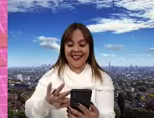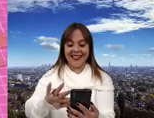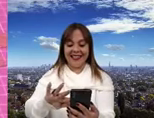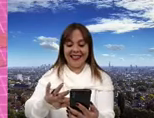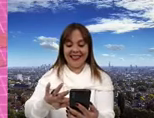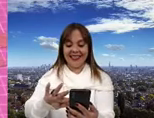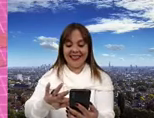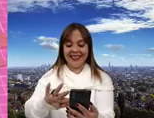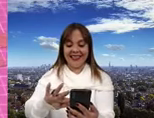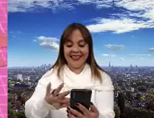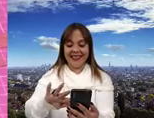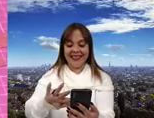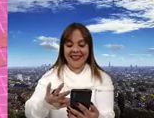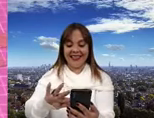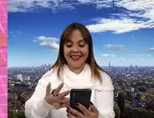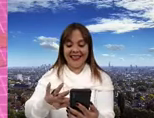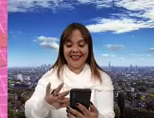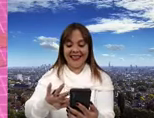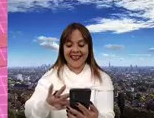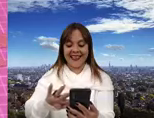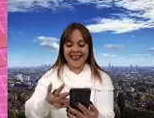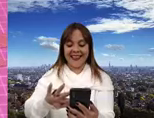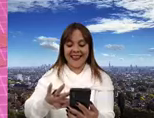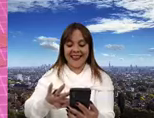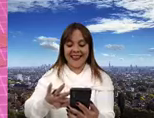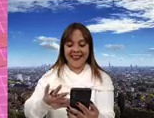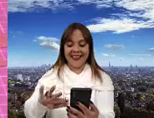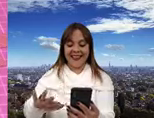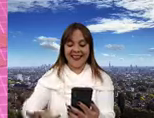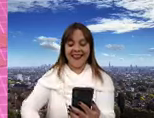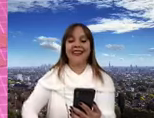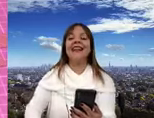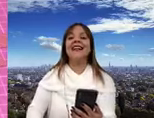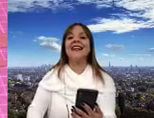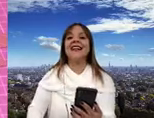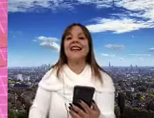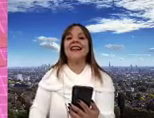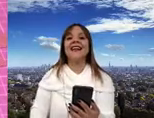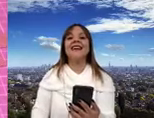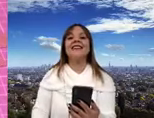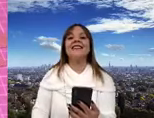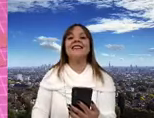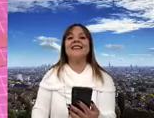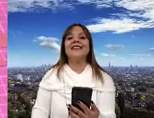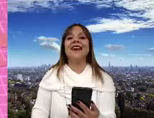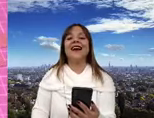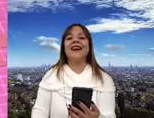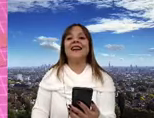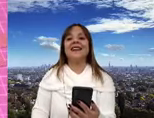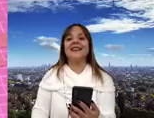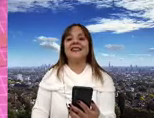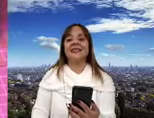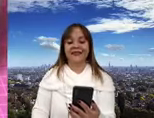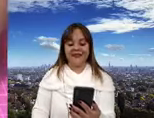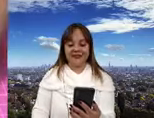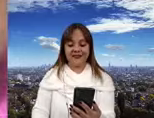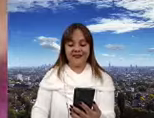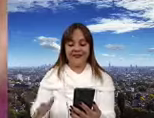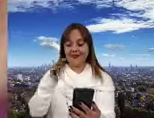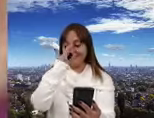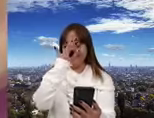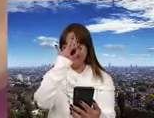e aqui nesse EVA. E aí é só unir aqui. E aí a gente vai segurar pelo pescoço e